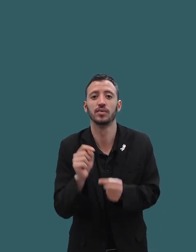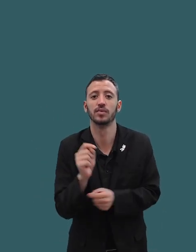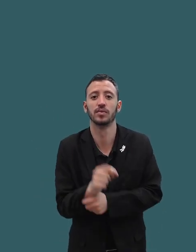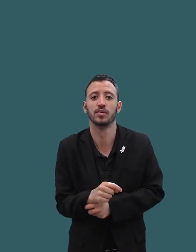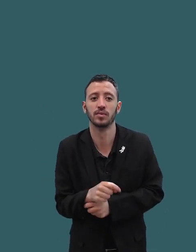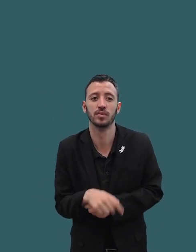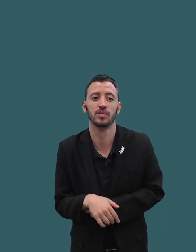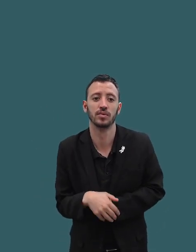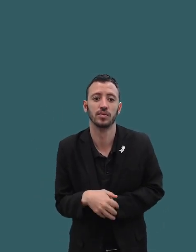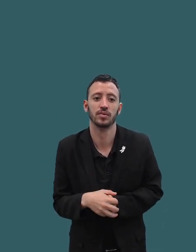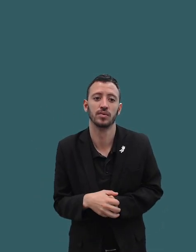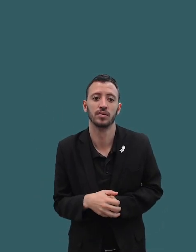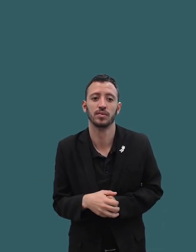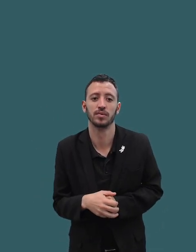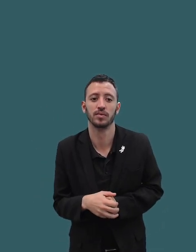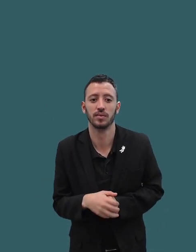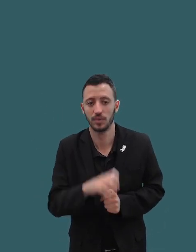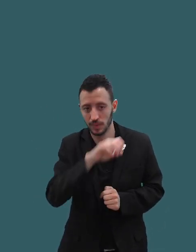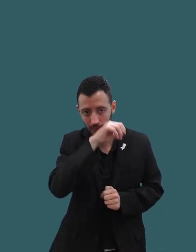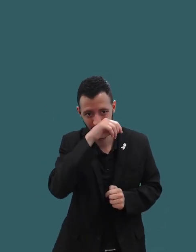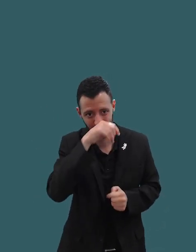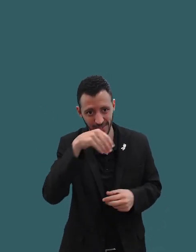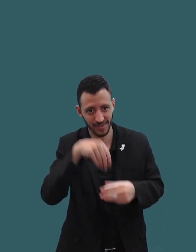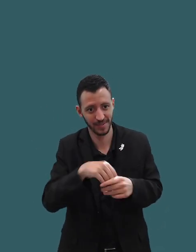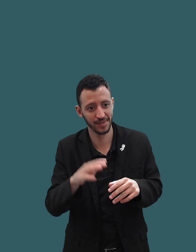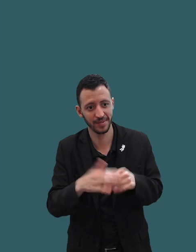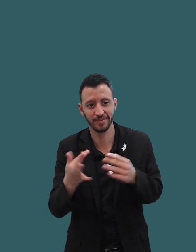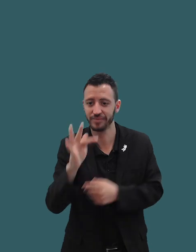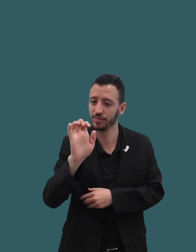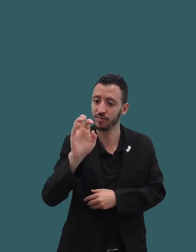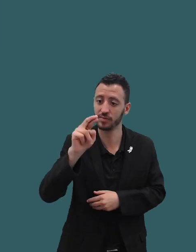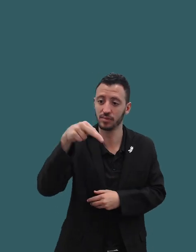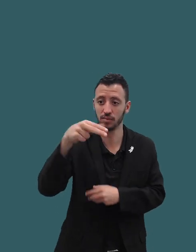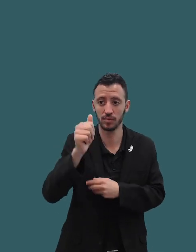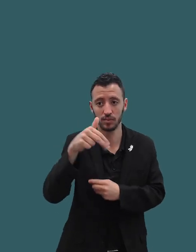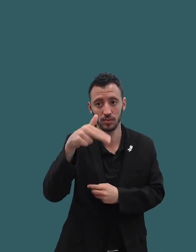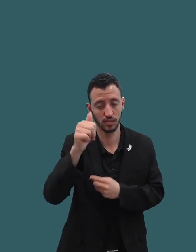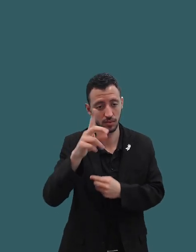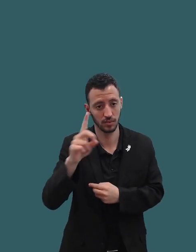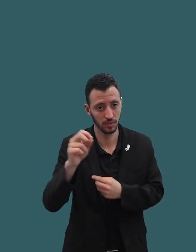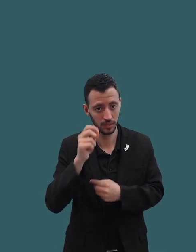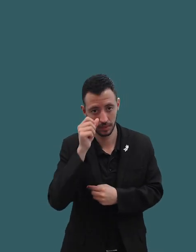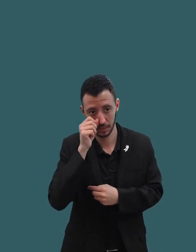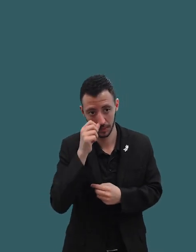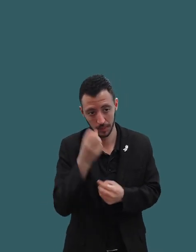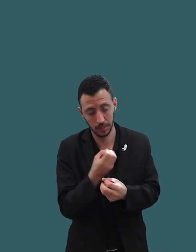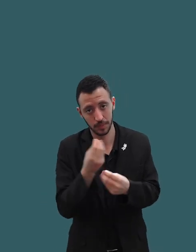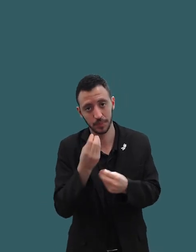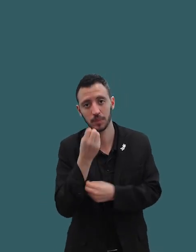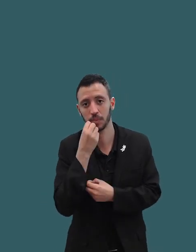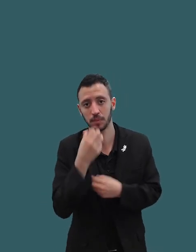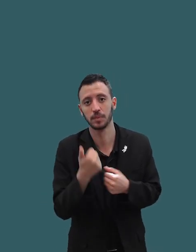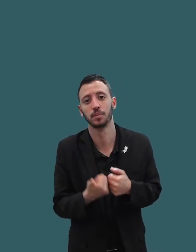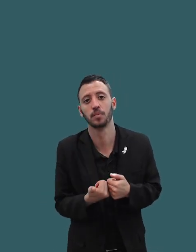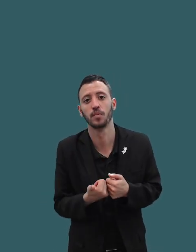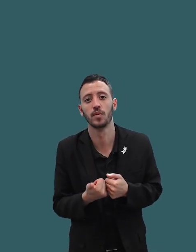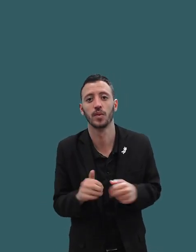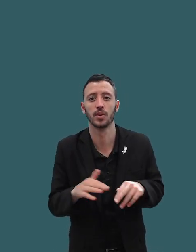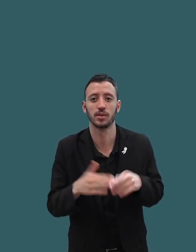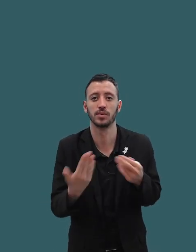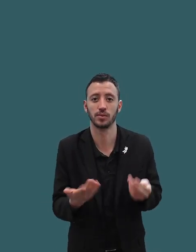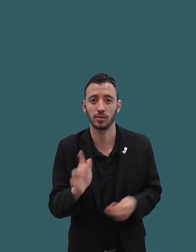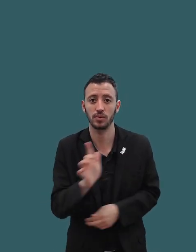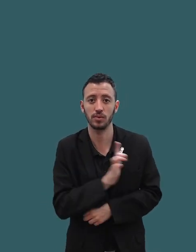fez, forjou, né, na gente, Fernanda. É muita coisa boa, né? Então,